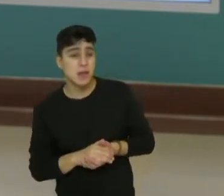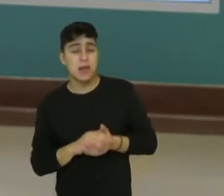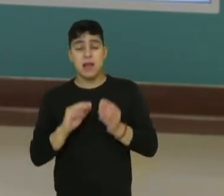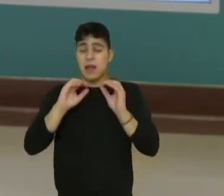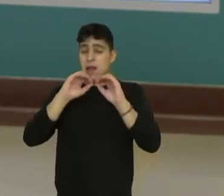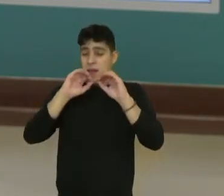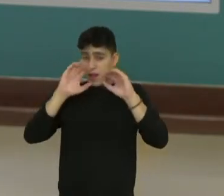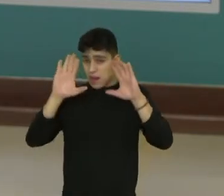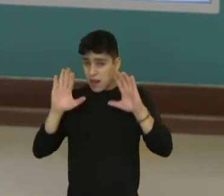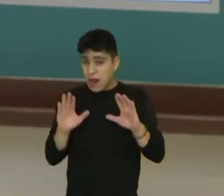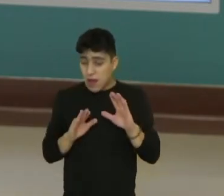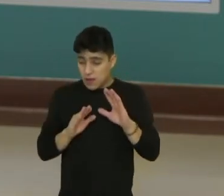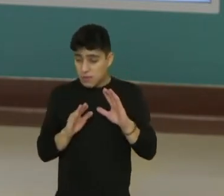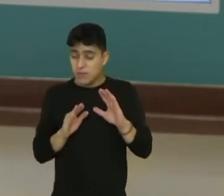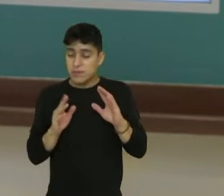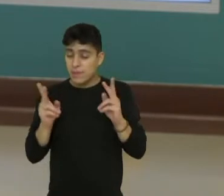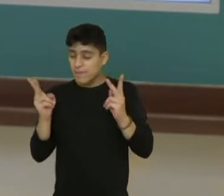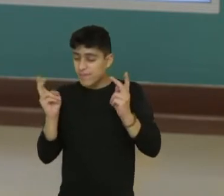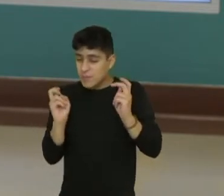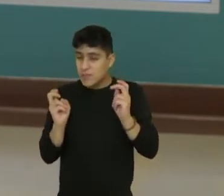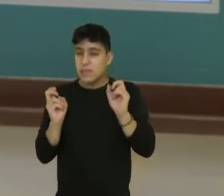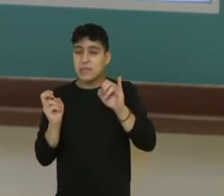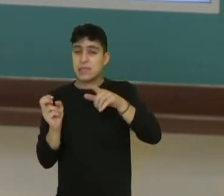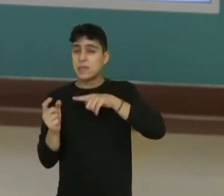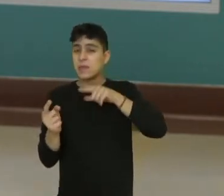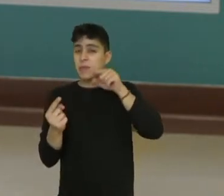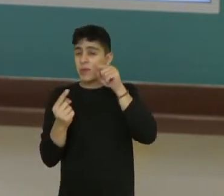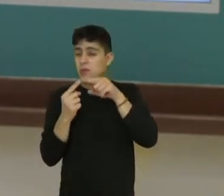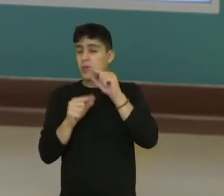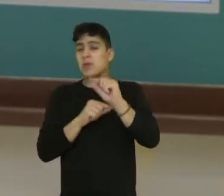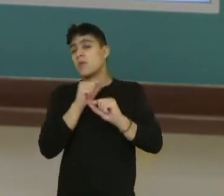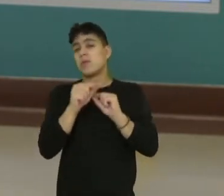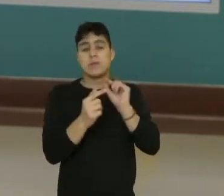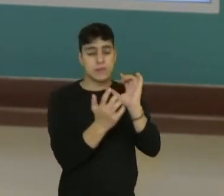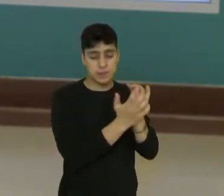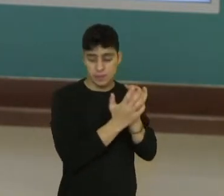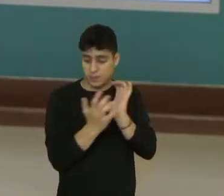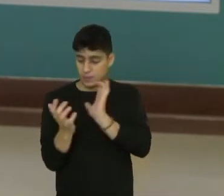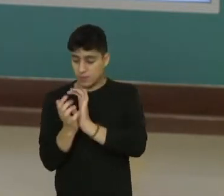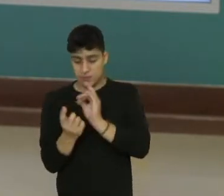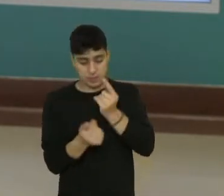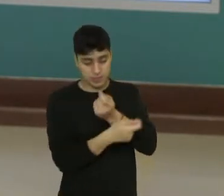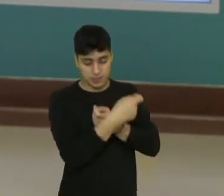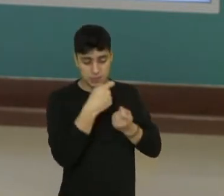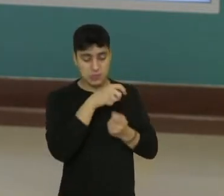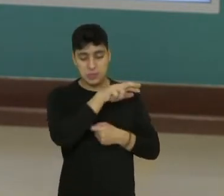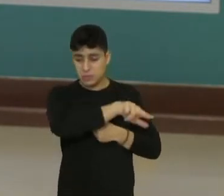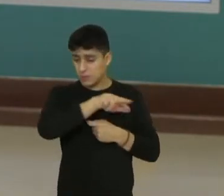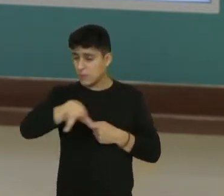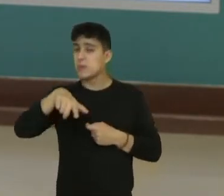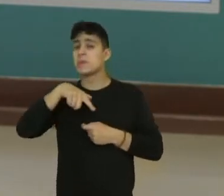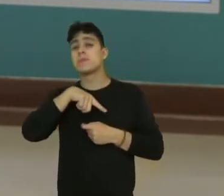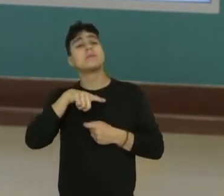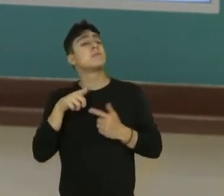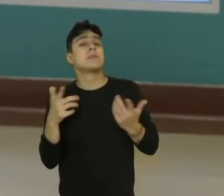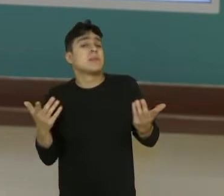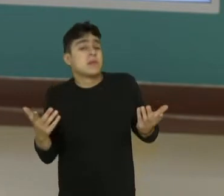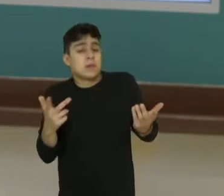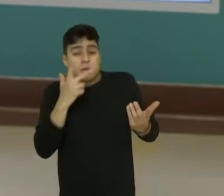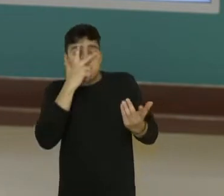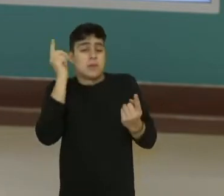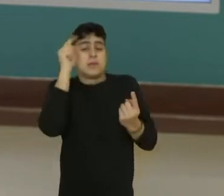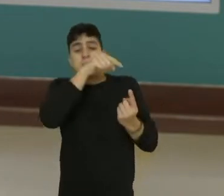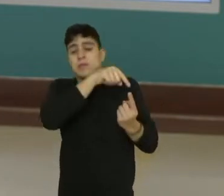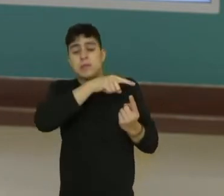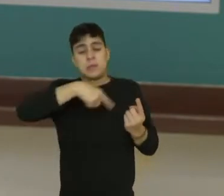quando objetivamente se esclarece o que os blocos econômicos, por mais diferentes que eles sejam, têm como